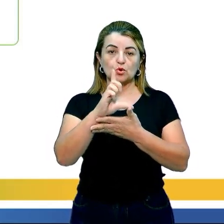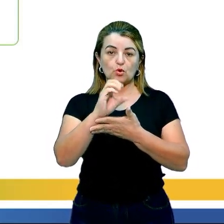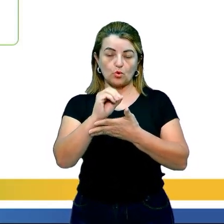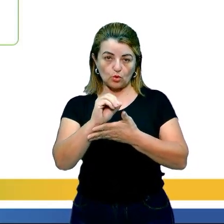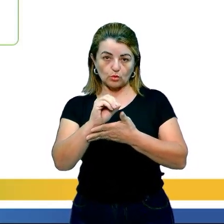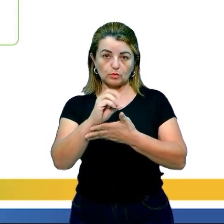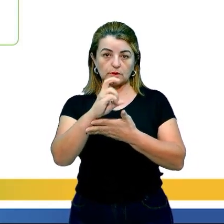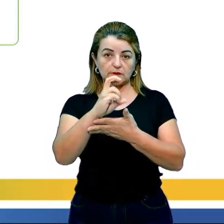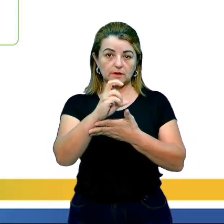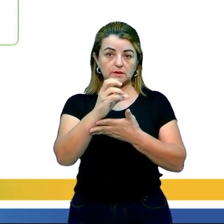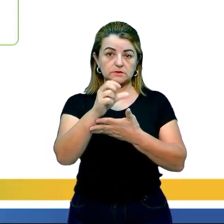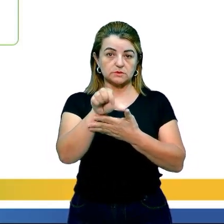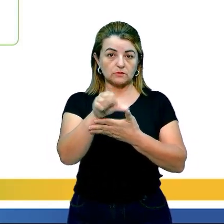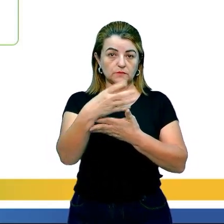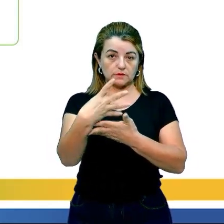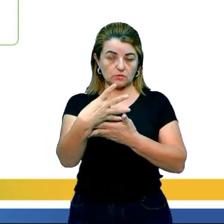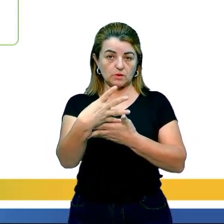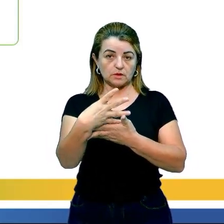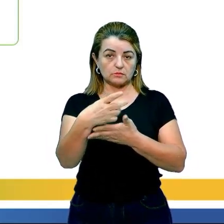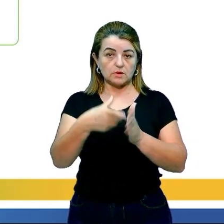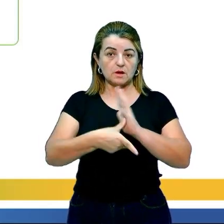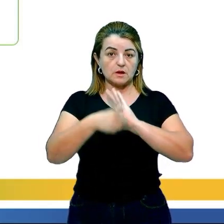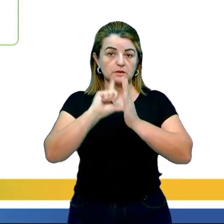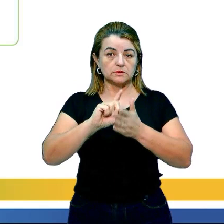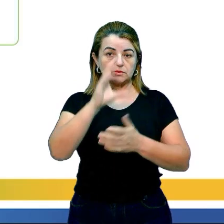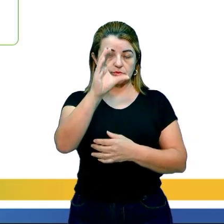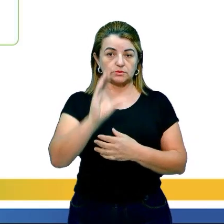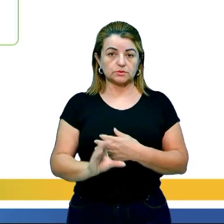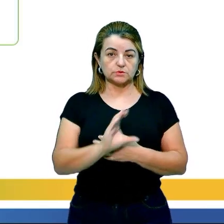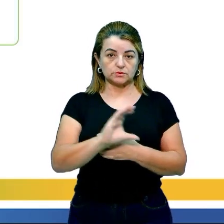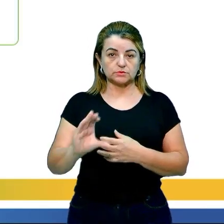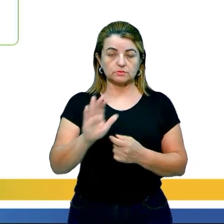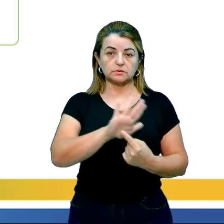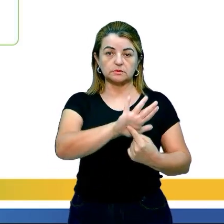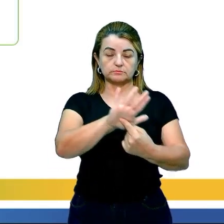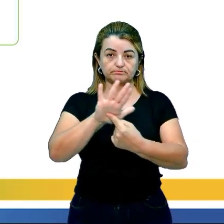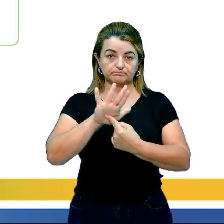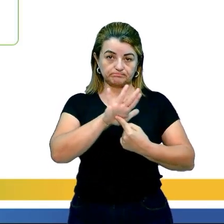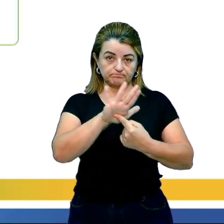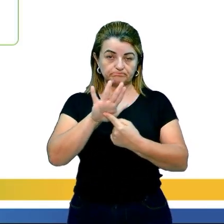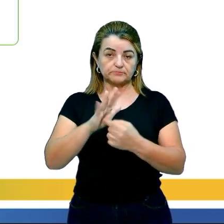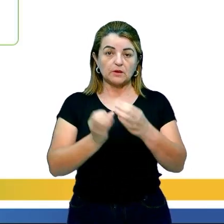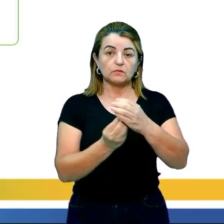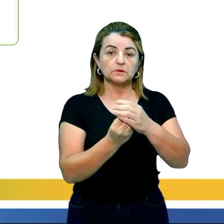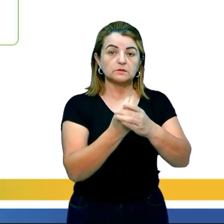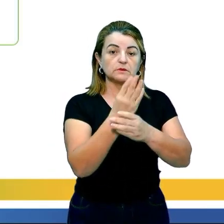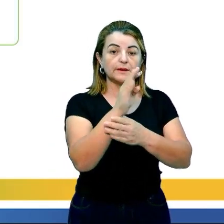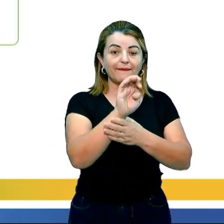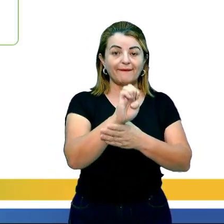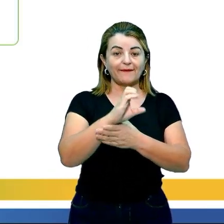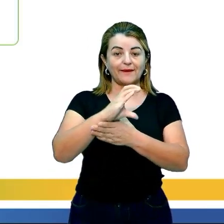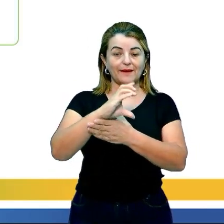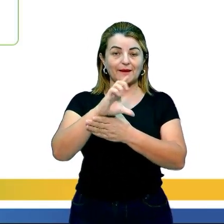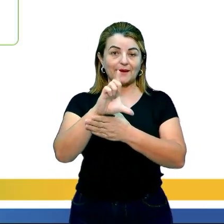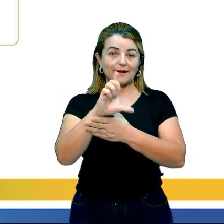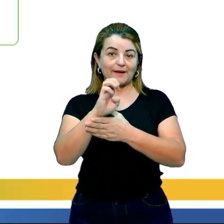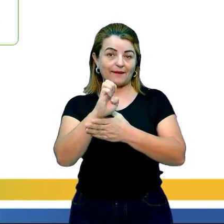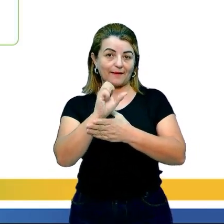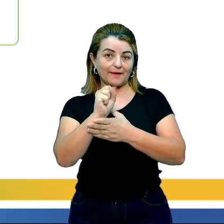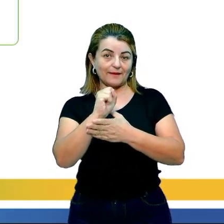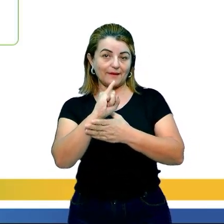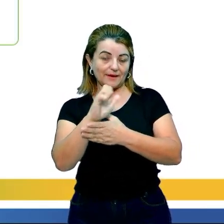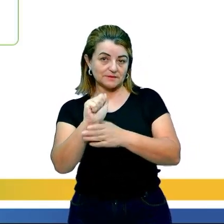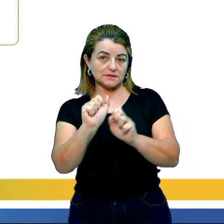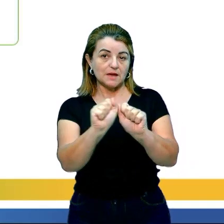594 antes de Cristo Solo se destaca por ser fundador da Eclésia né uma das principais